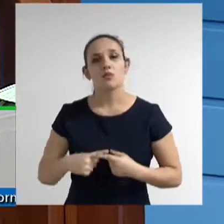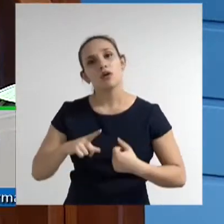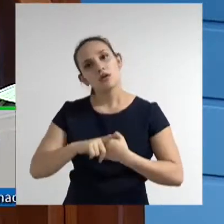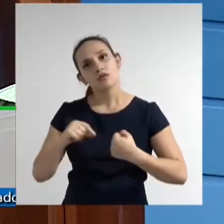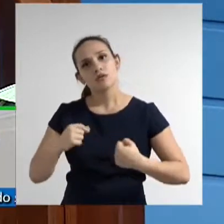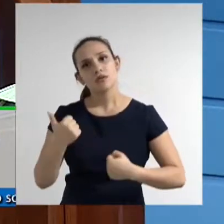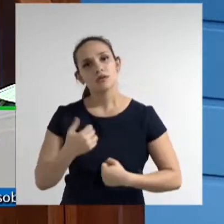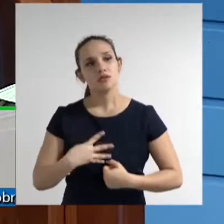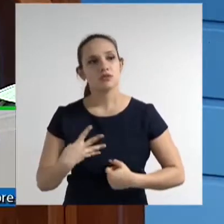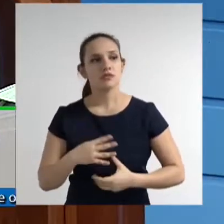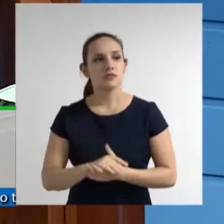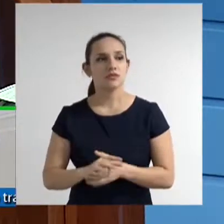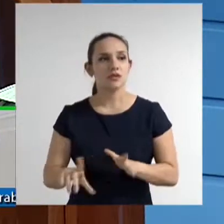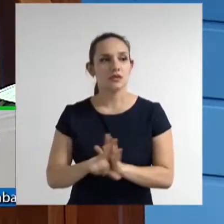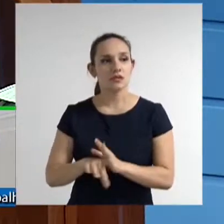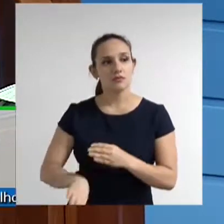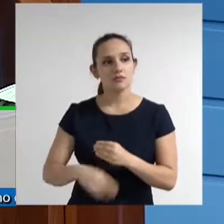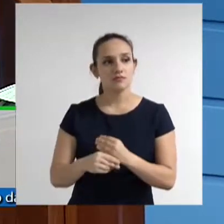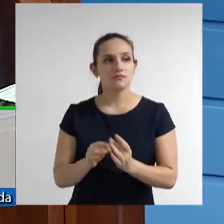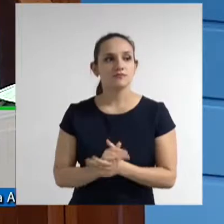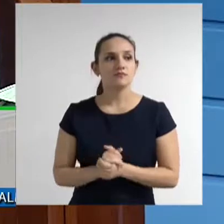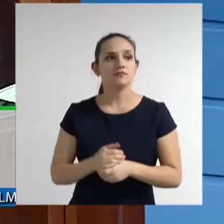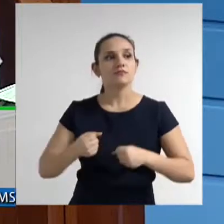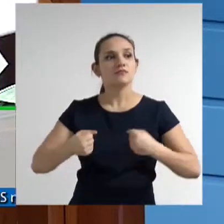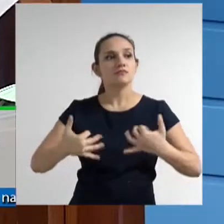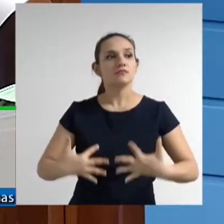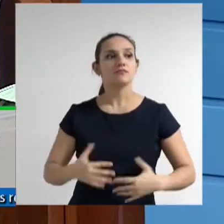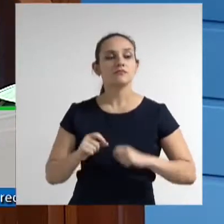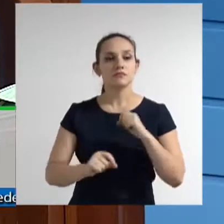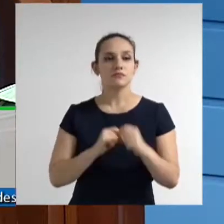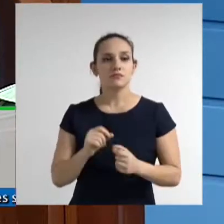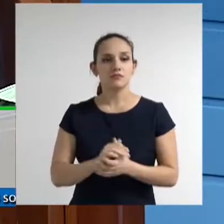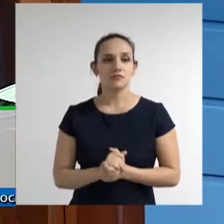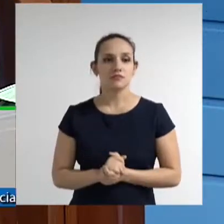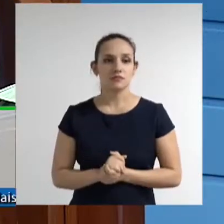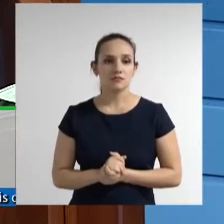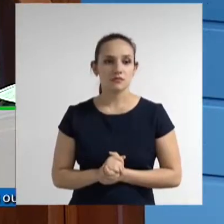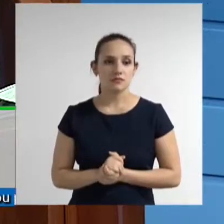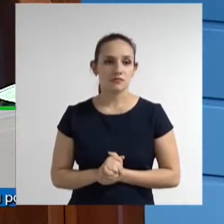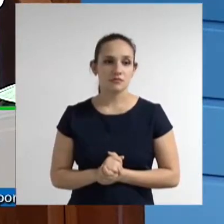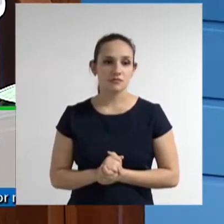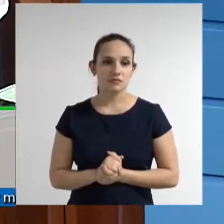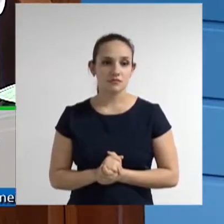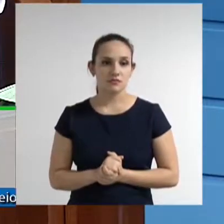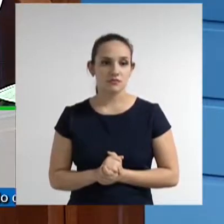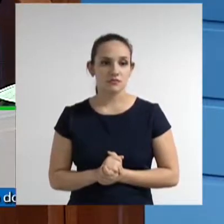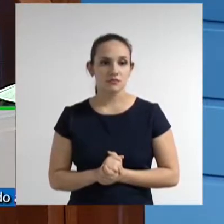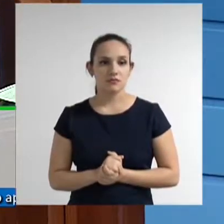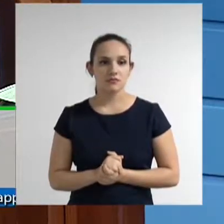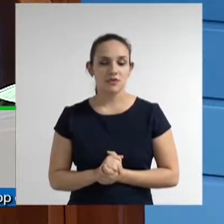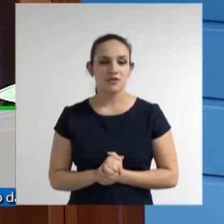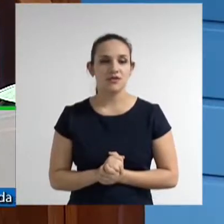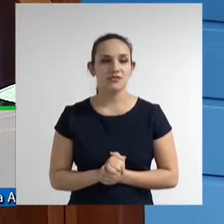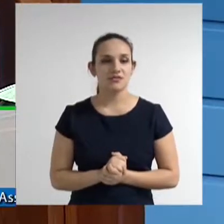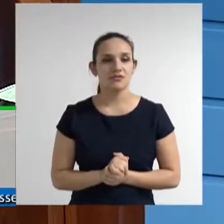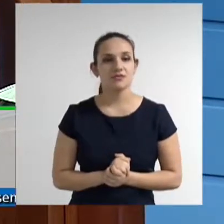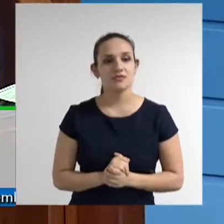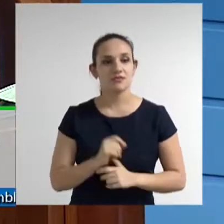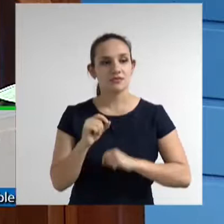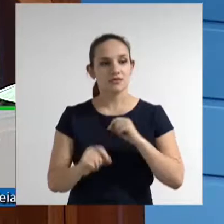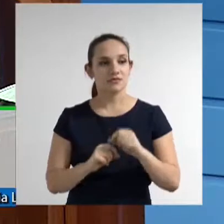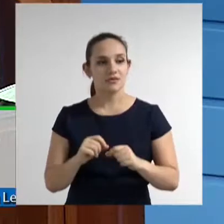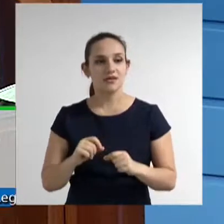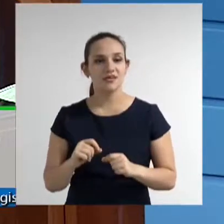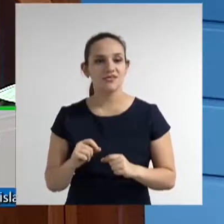14 da lei complementar, ele diz o seguinte: na hipótese de o fundo de